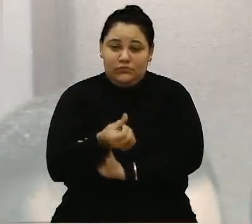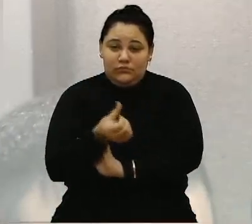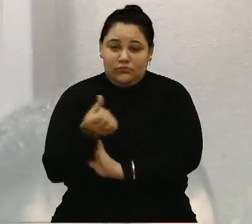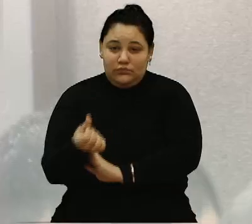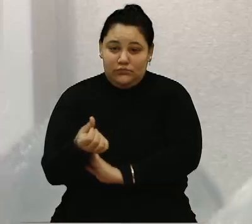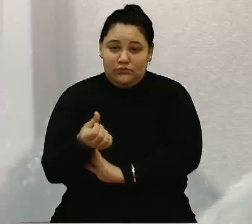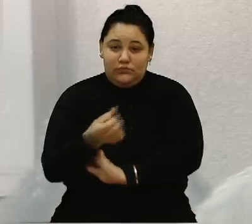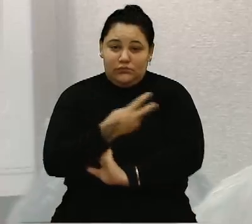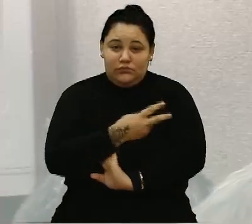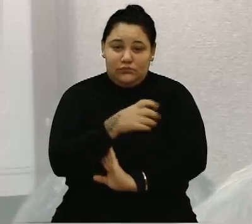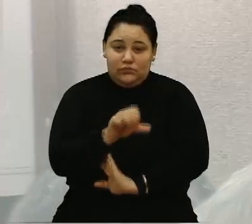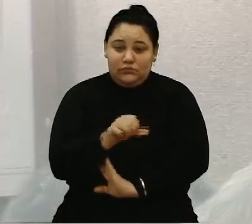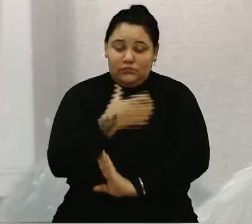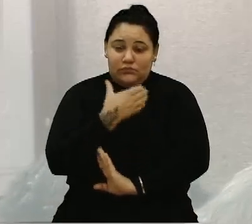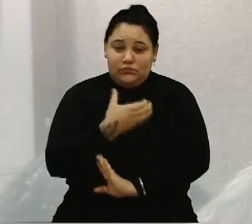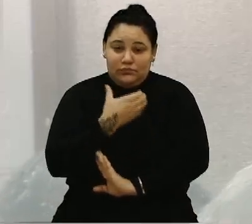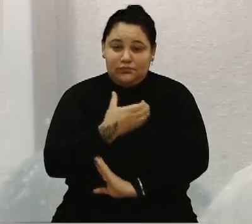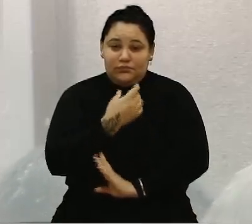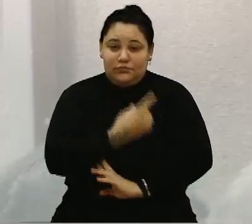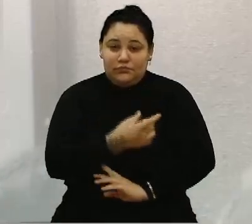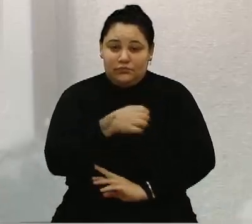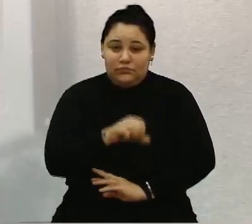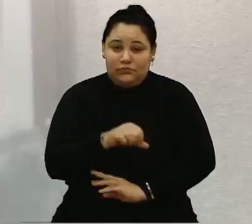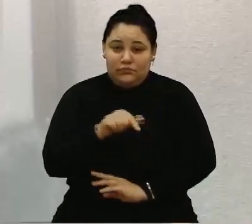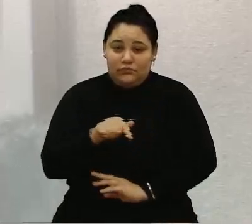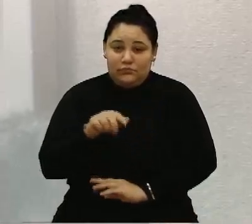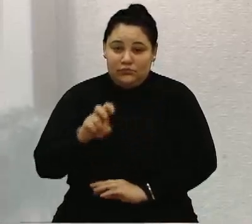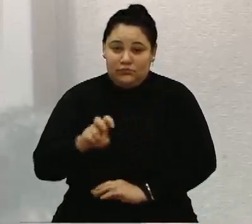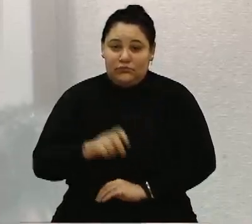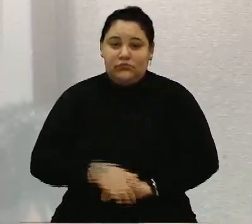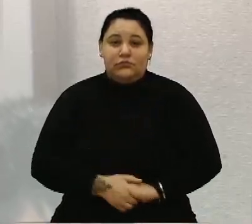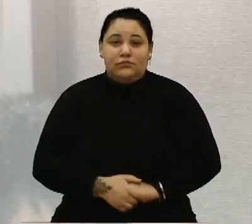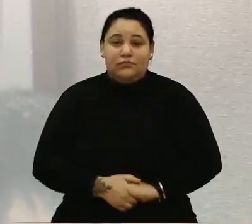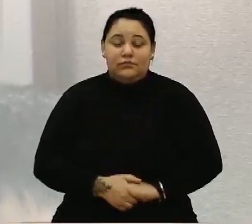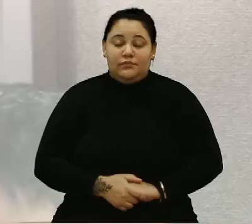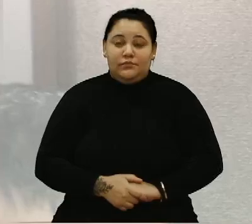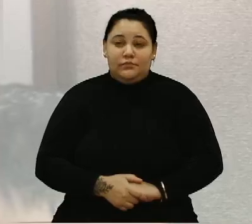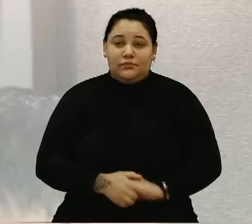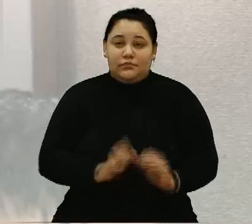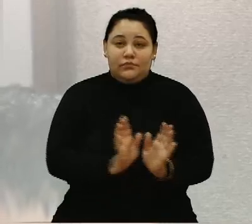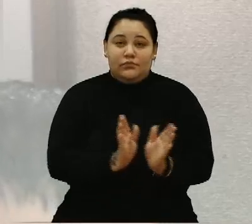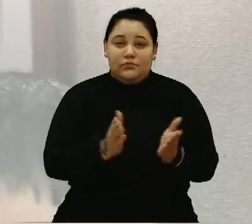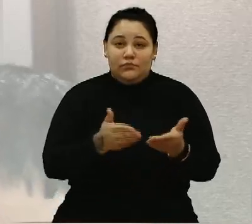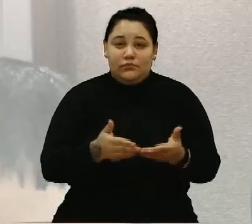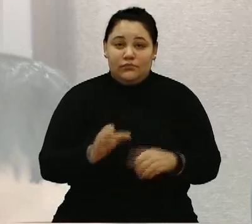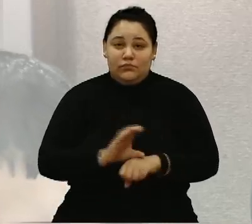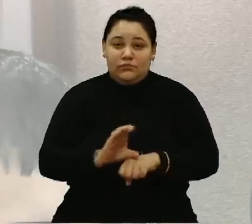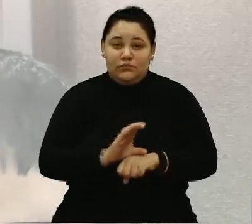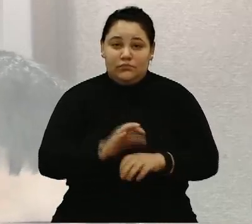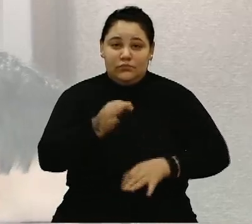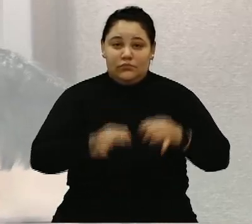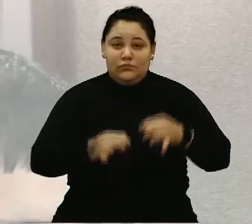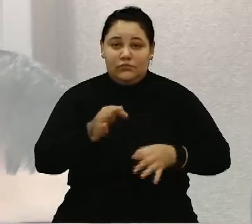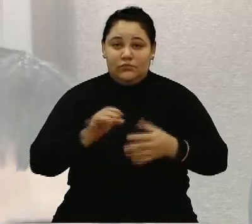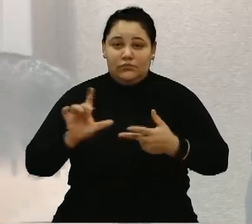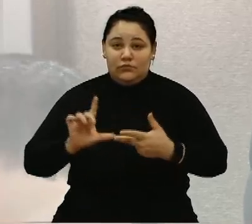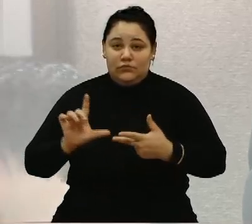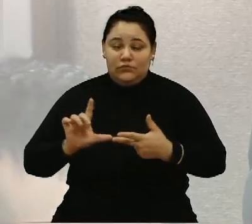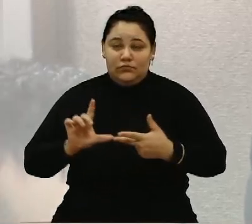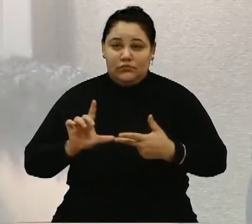2266, de 29 de dezembro de 1975. A Comissão de Constituição, Justiça e